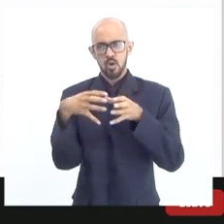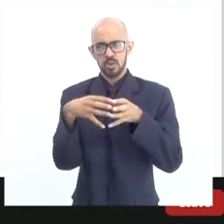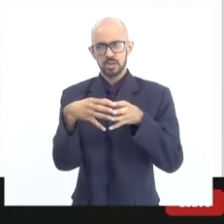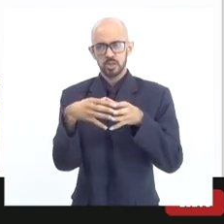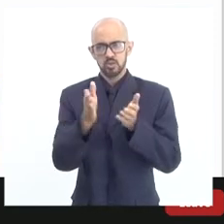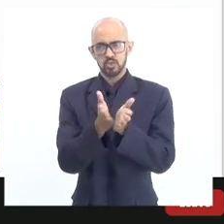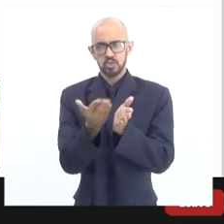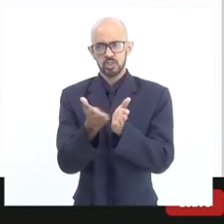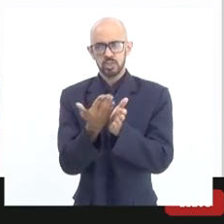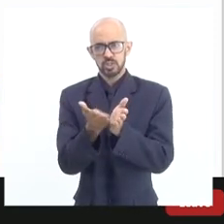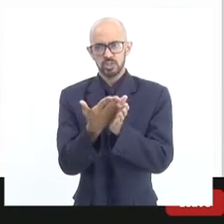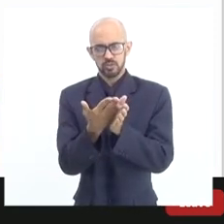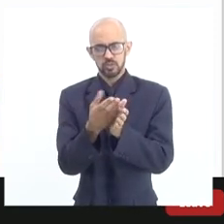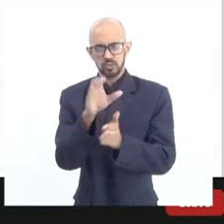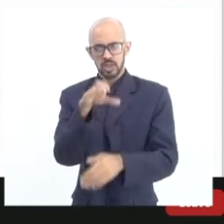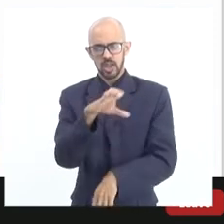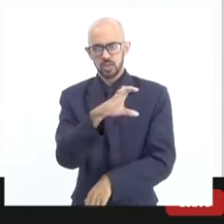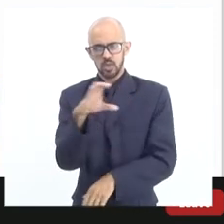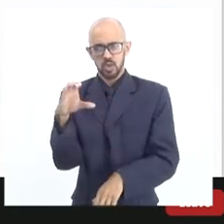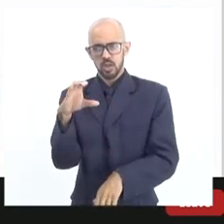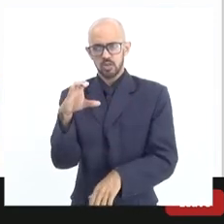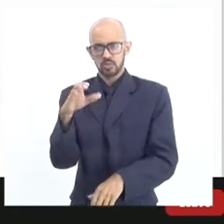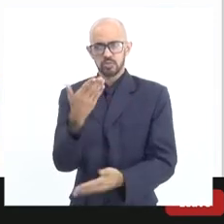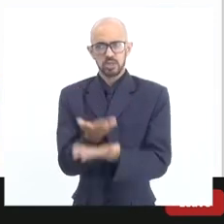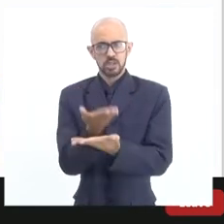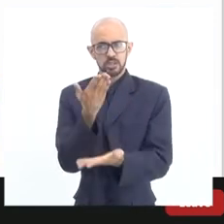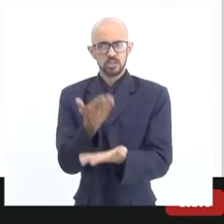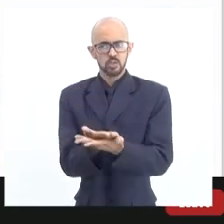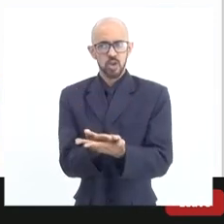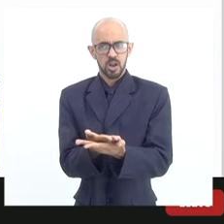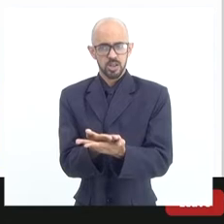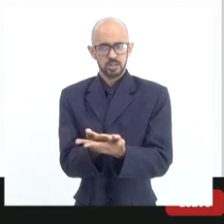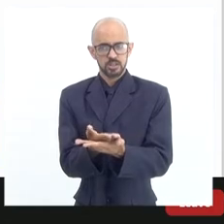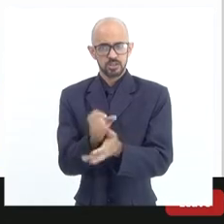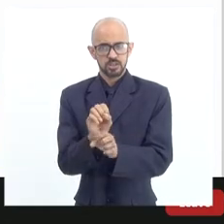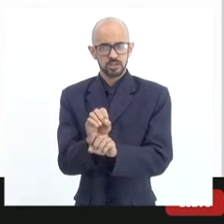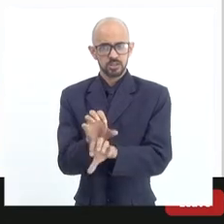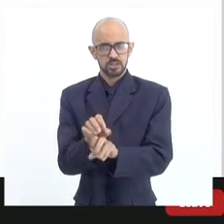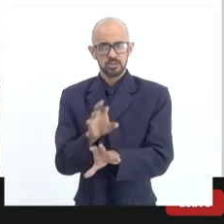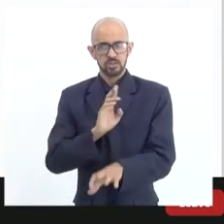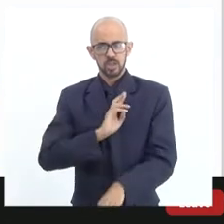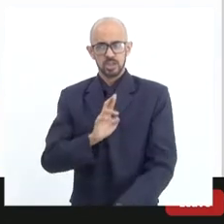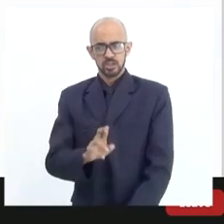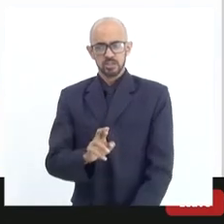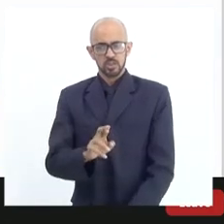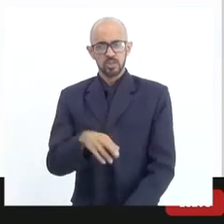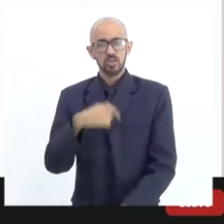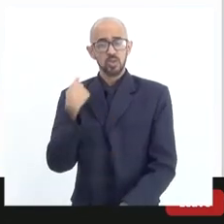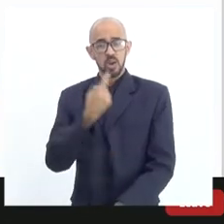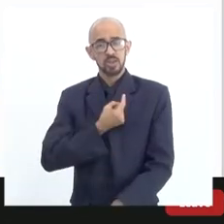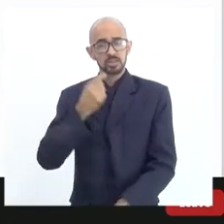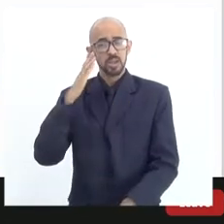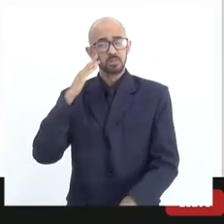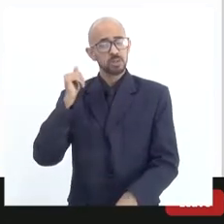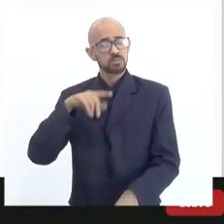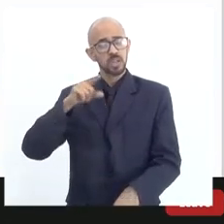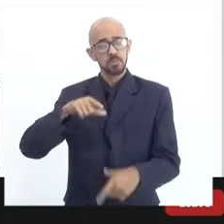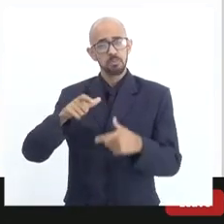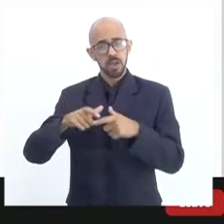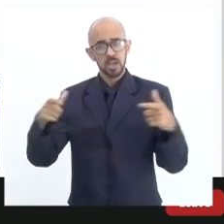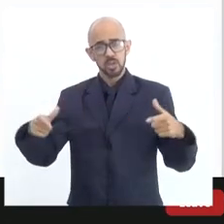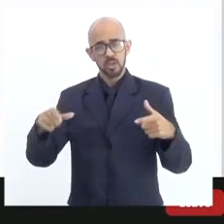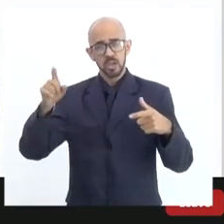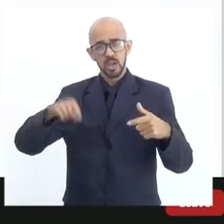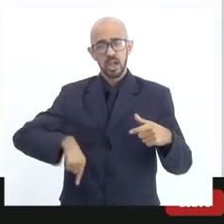livros didáticos católicos que estão nas escolas, no ensino religioso, onde a gente sabe que a maioria é composta